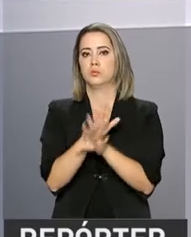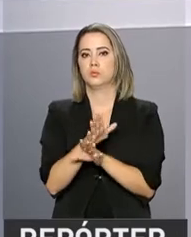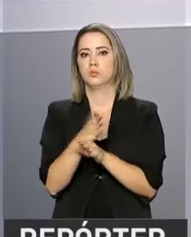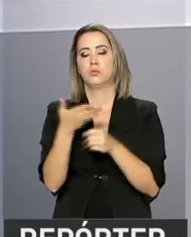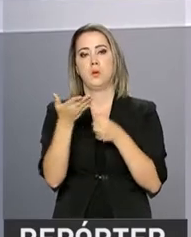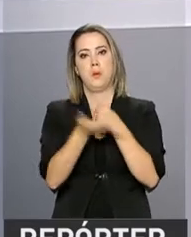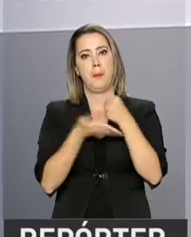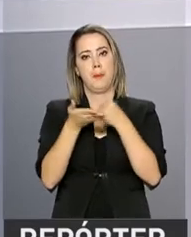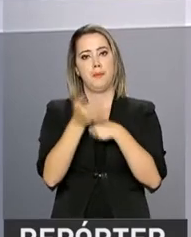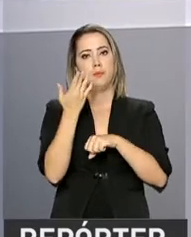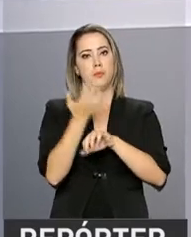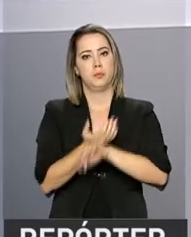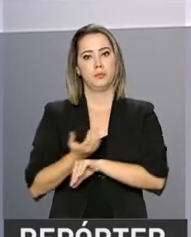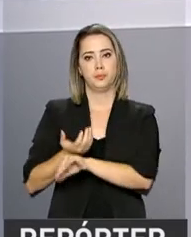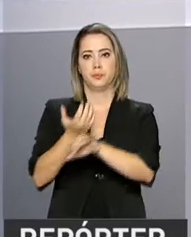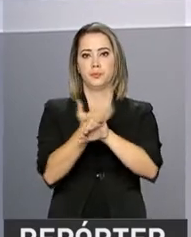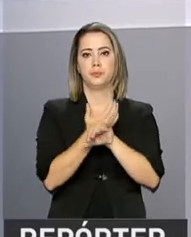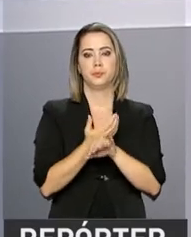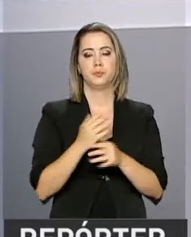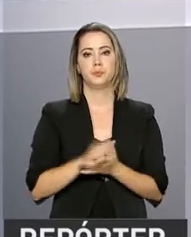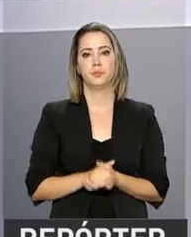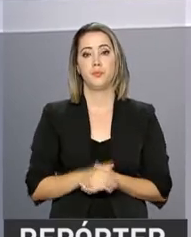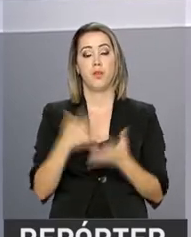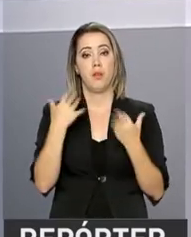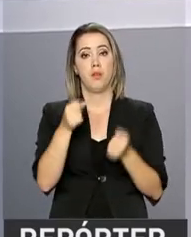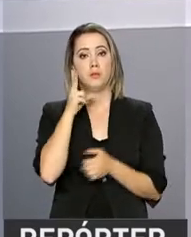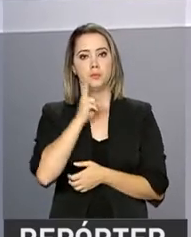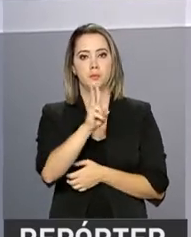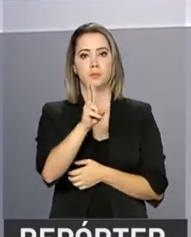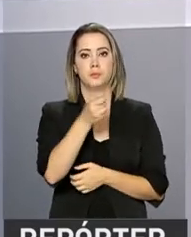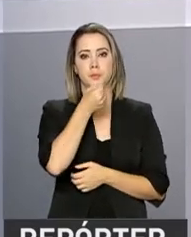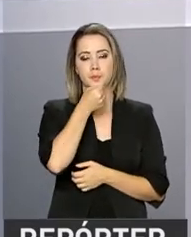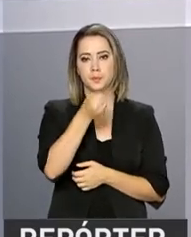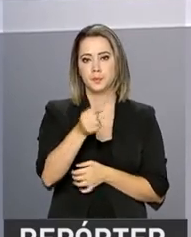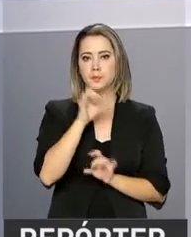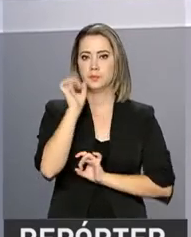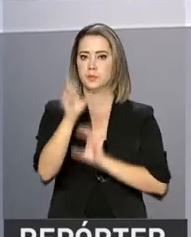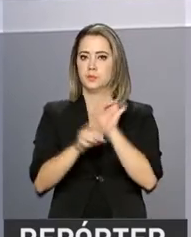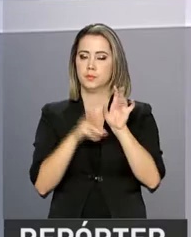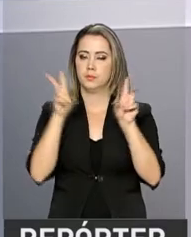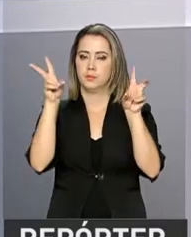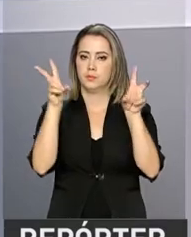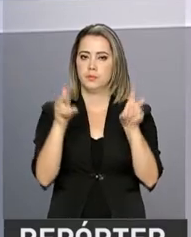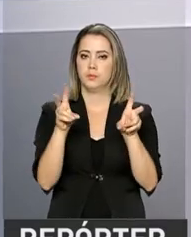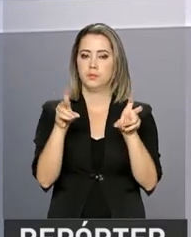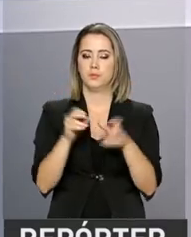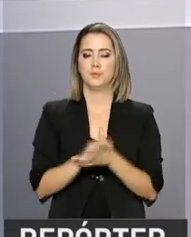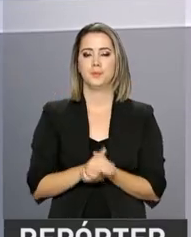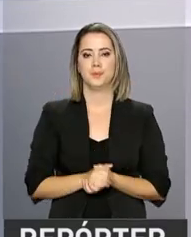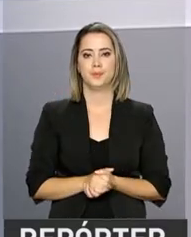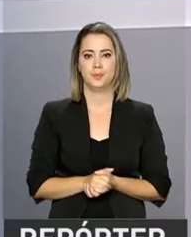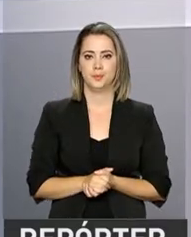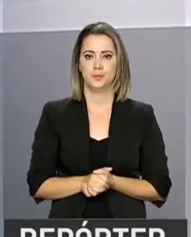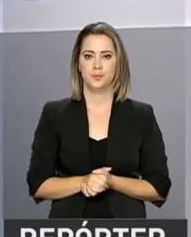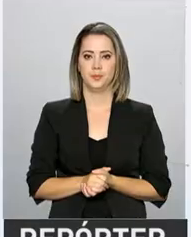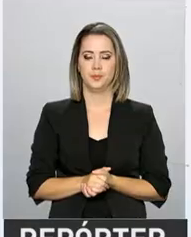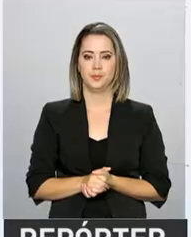conclusão da Base Nacional Comum Curricular. Acompanhe com a gente aqui uma reportagem especial sobre esse tema.